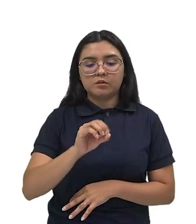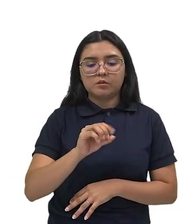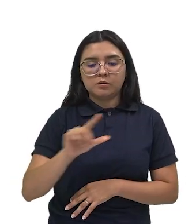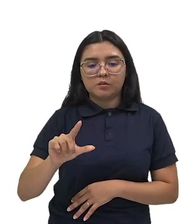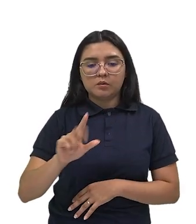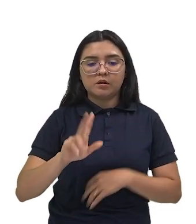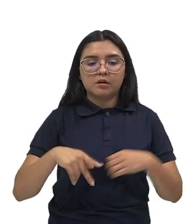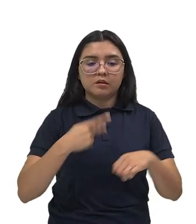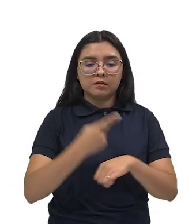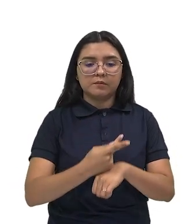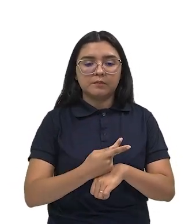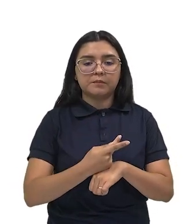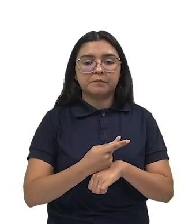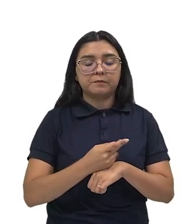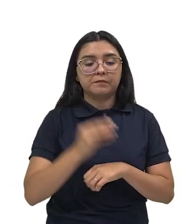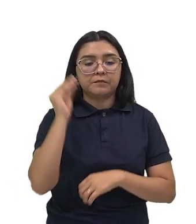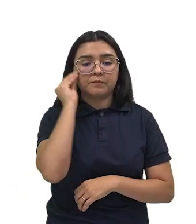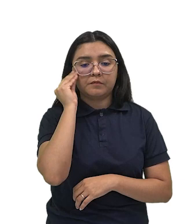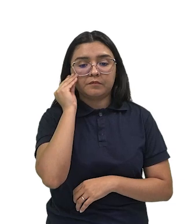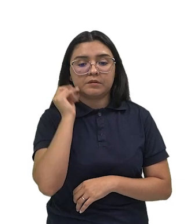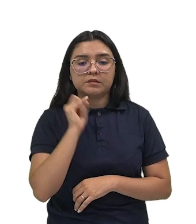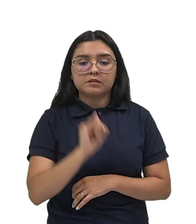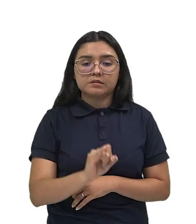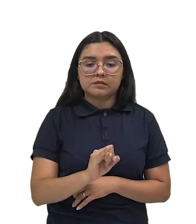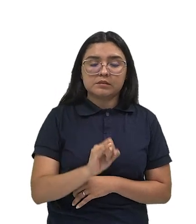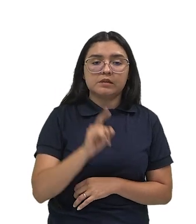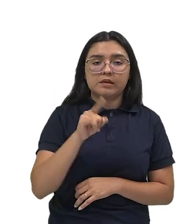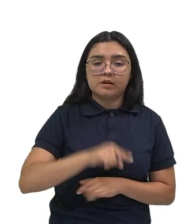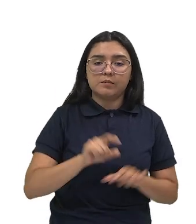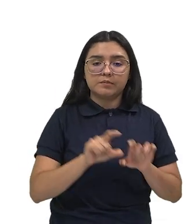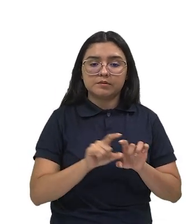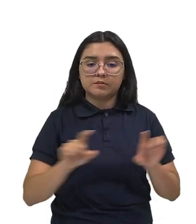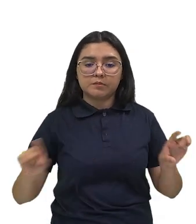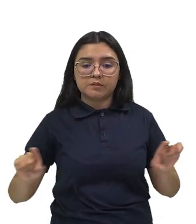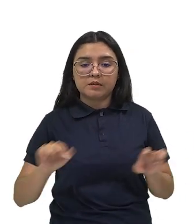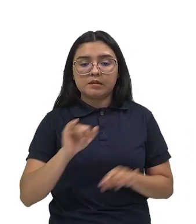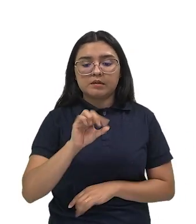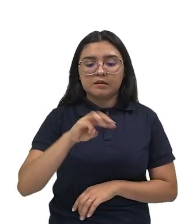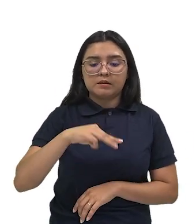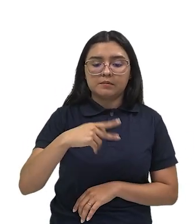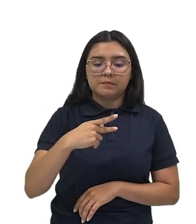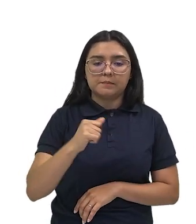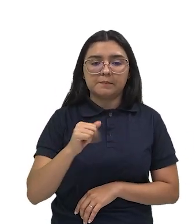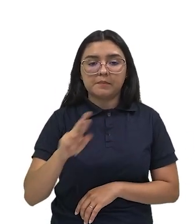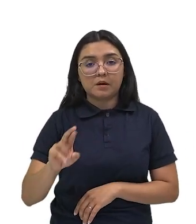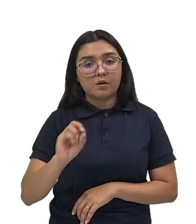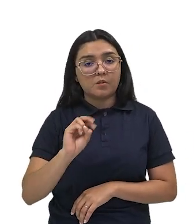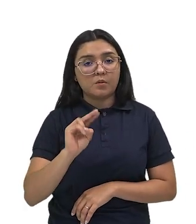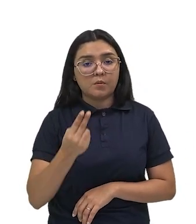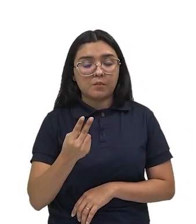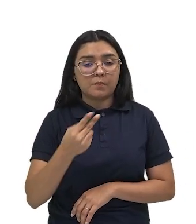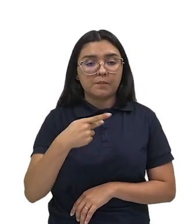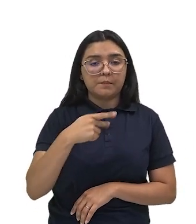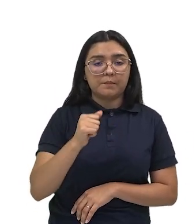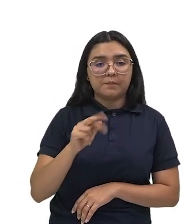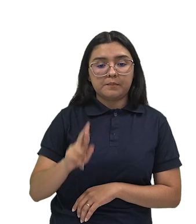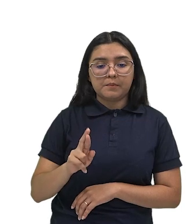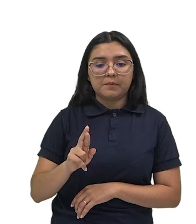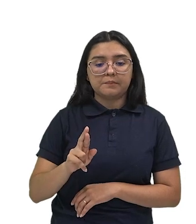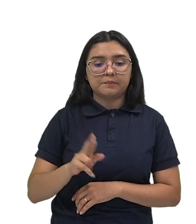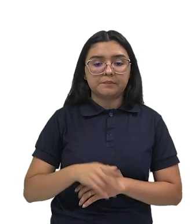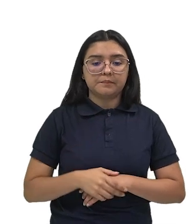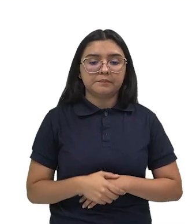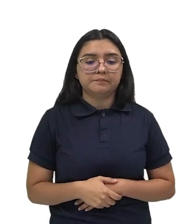rol, você vai verificar se você está diante de uma situação ímpar ou